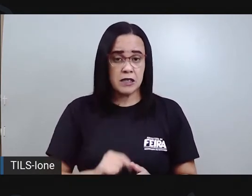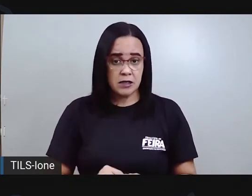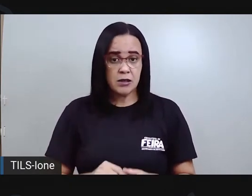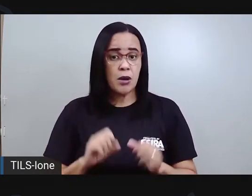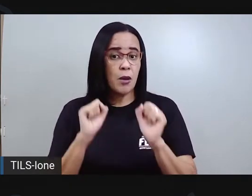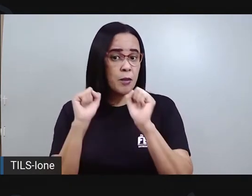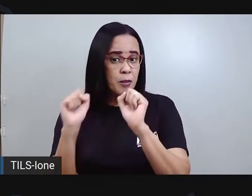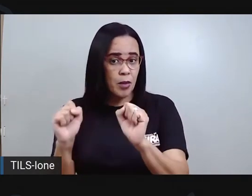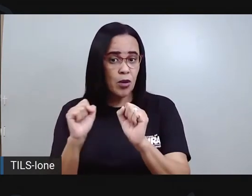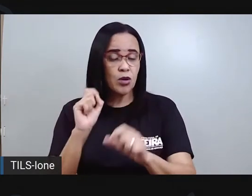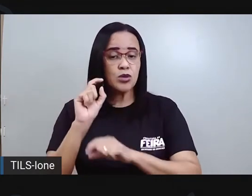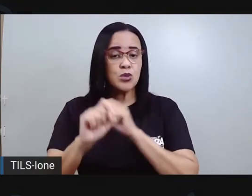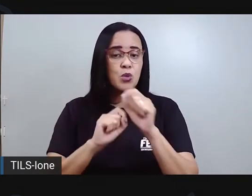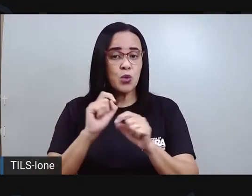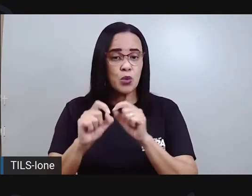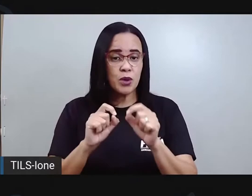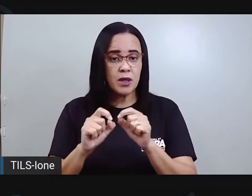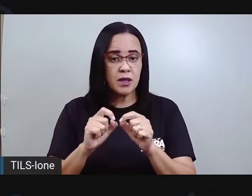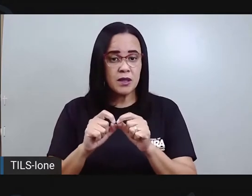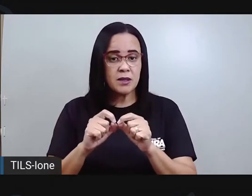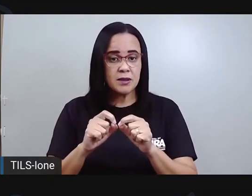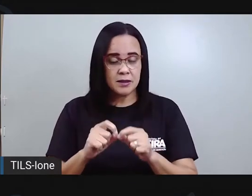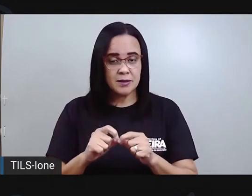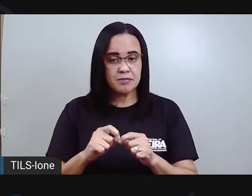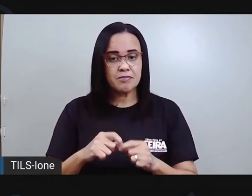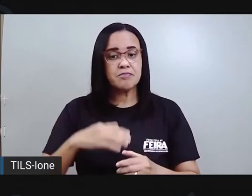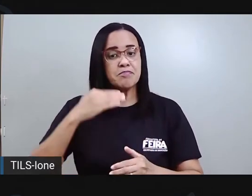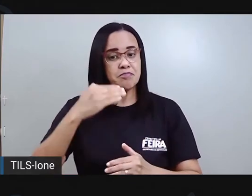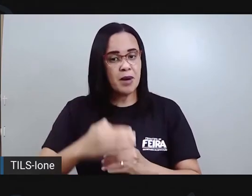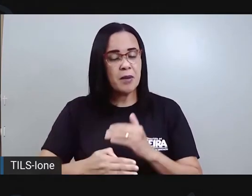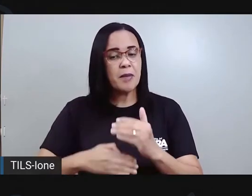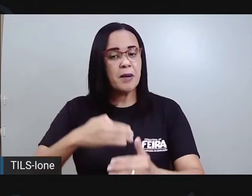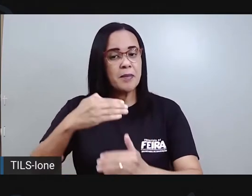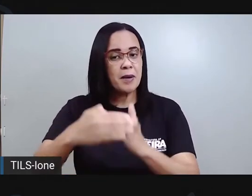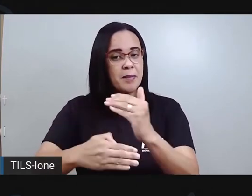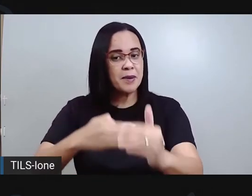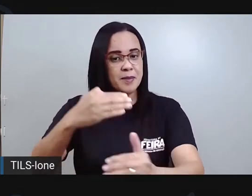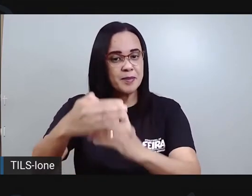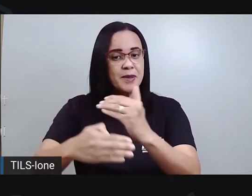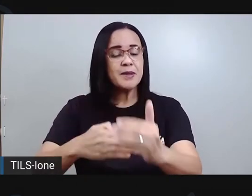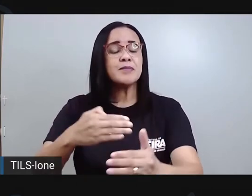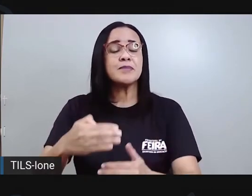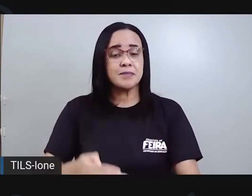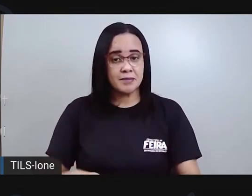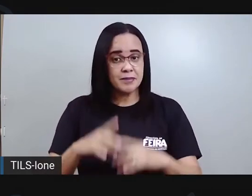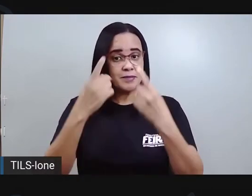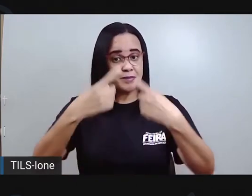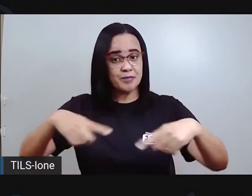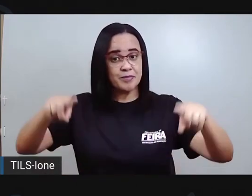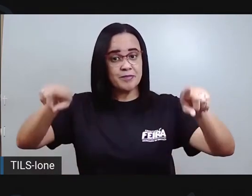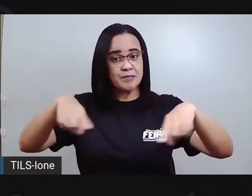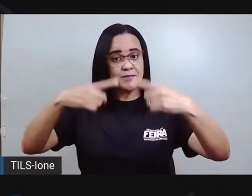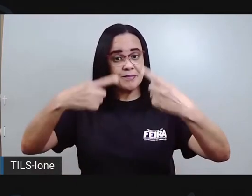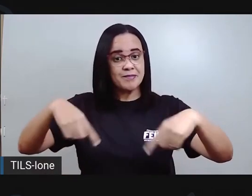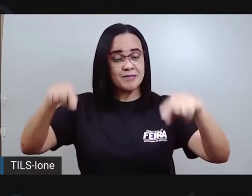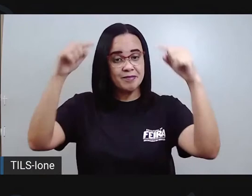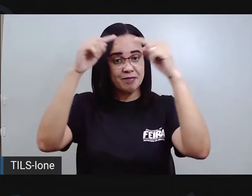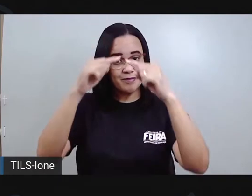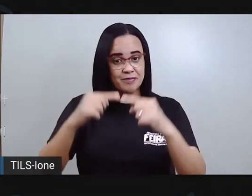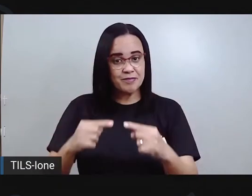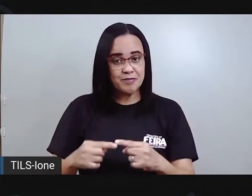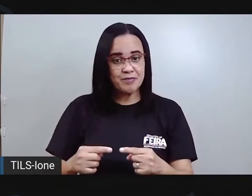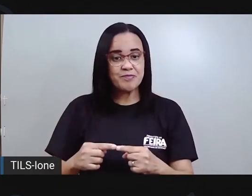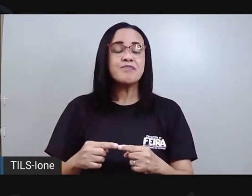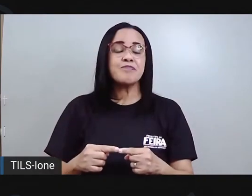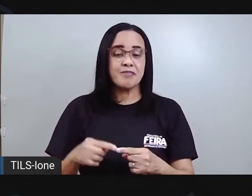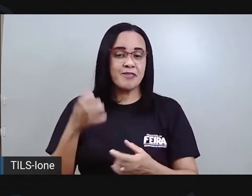podemos fazer isso, tocar uma nota após a outra, formando a música e melodiando